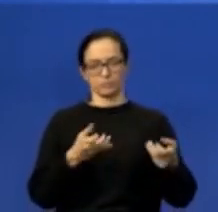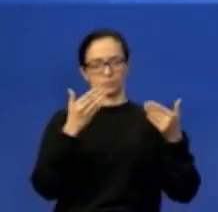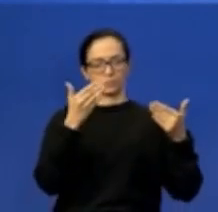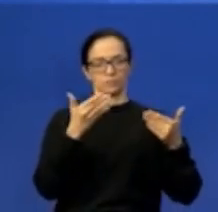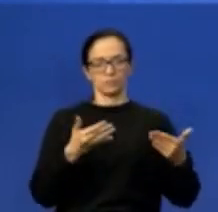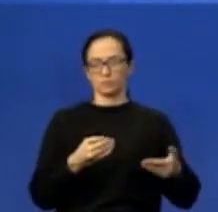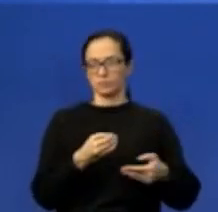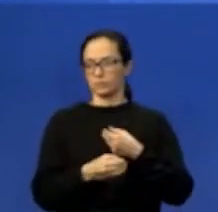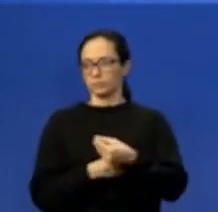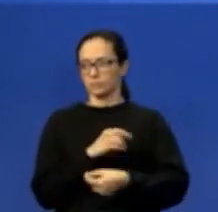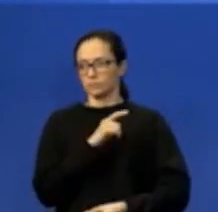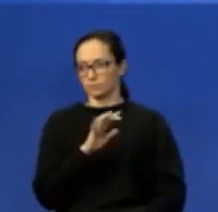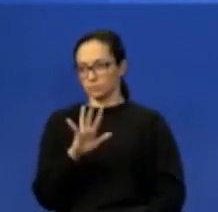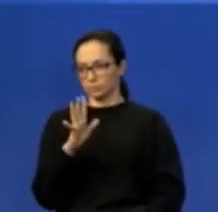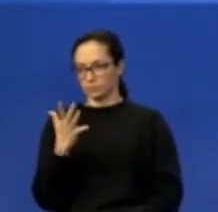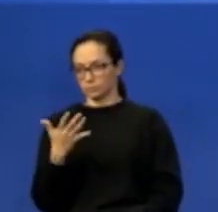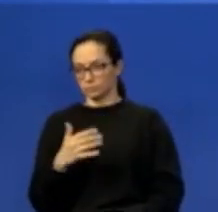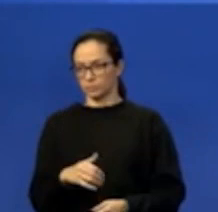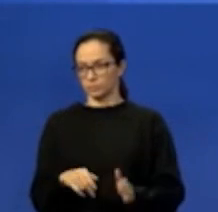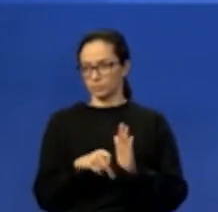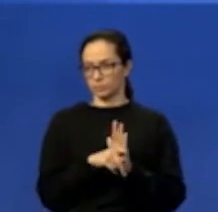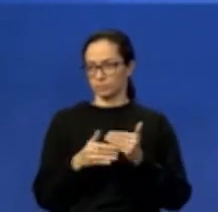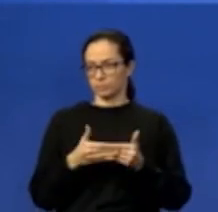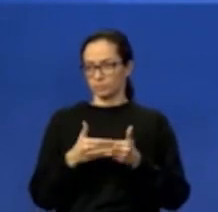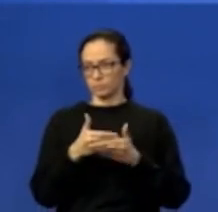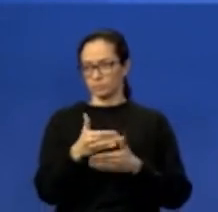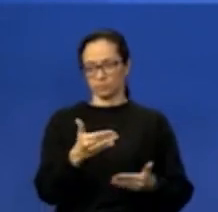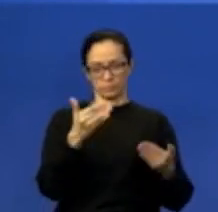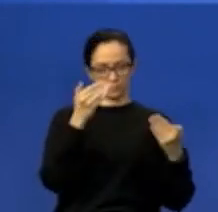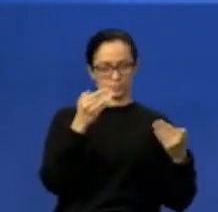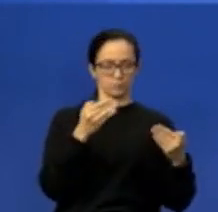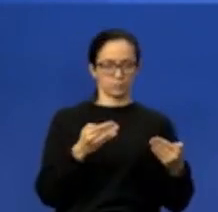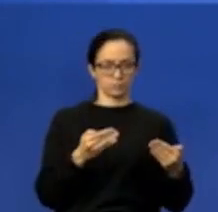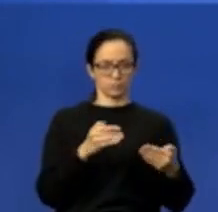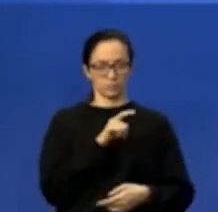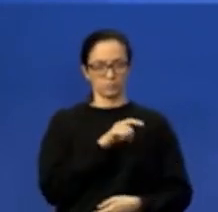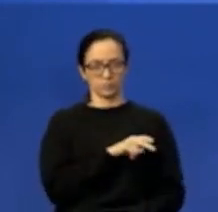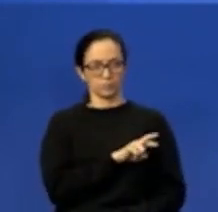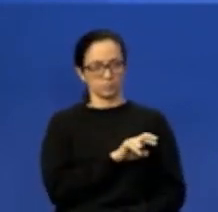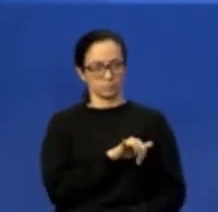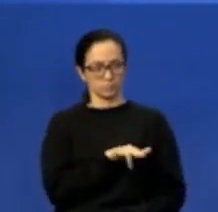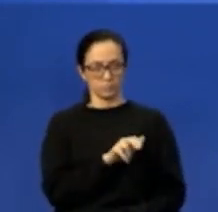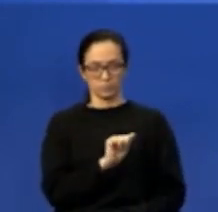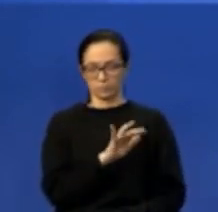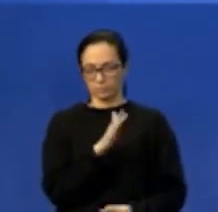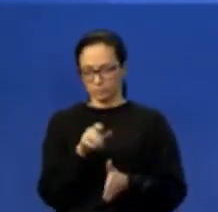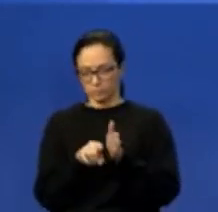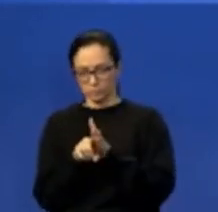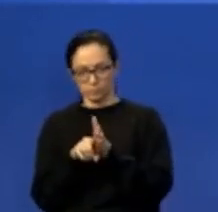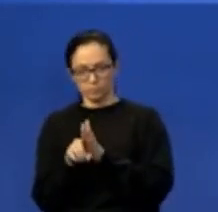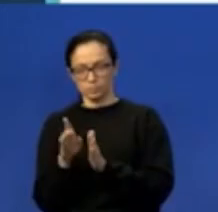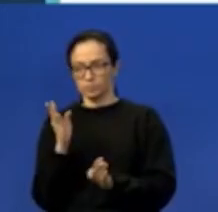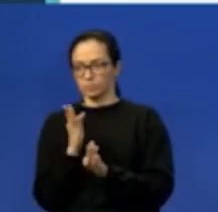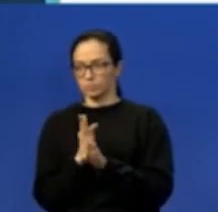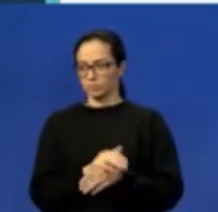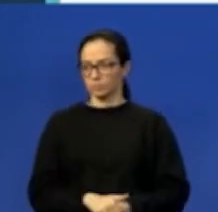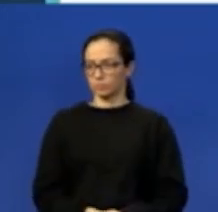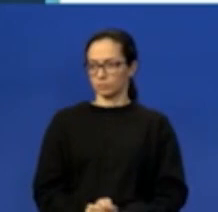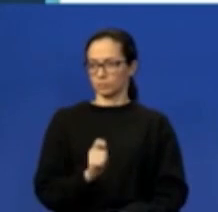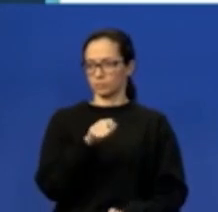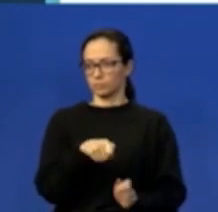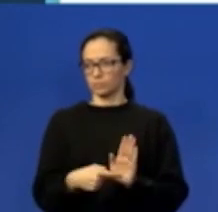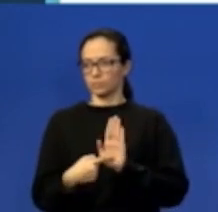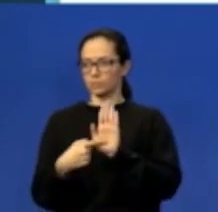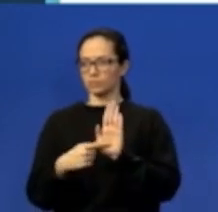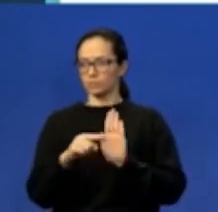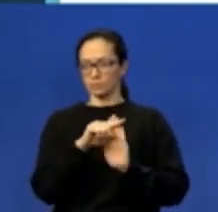seria a fase da análise propriamente dita da urina. Então, a gente vai ver nesse slide alguns